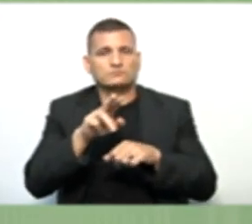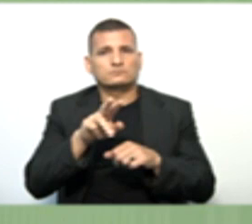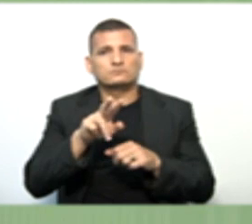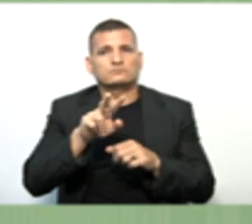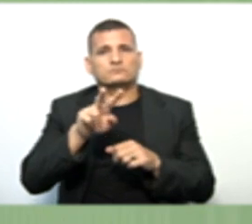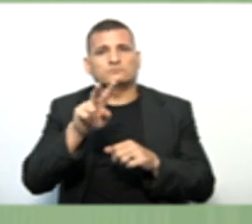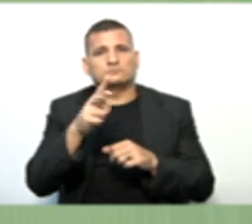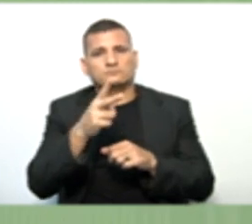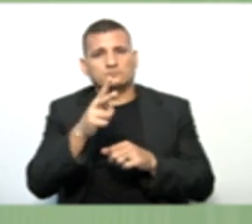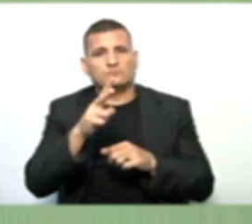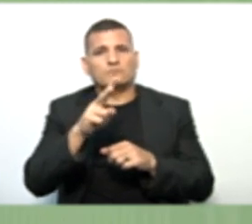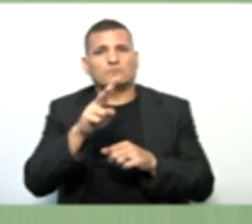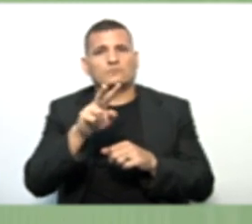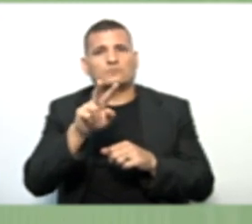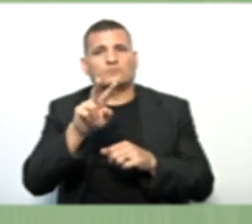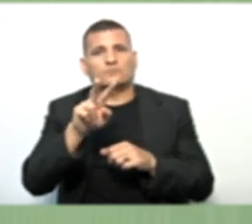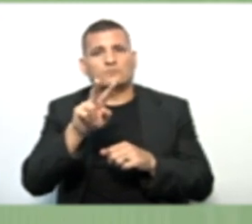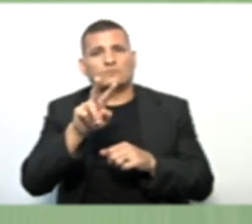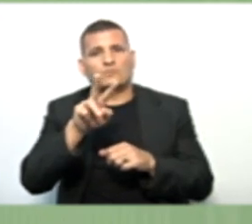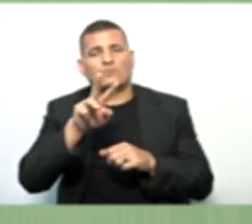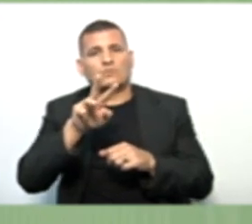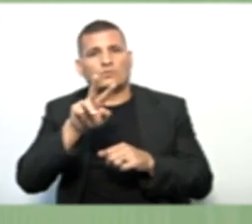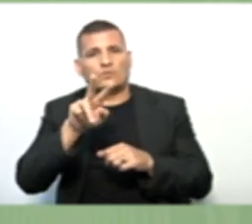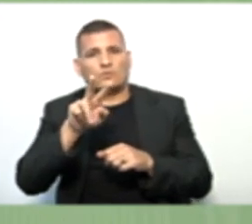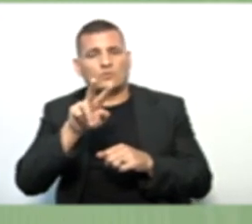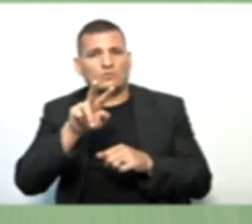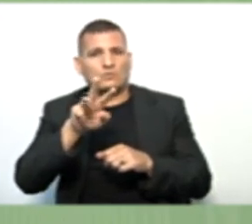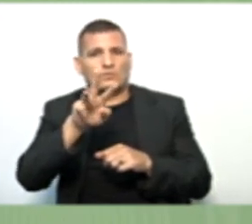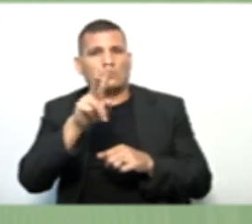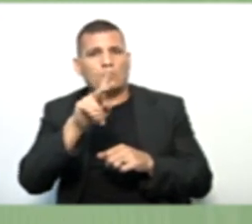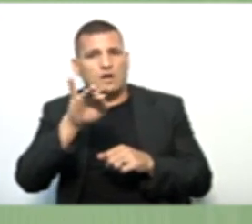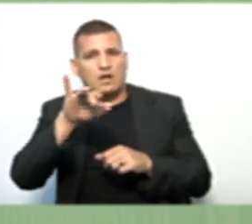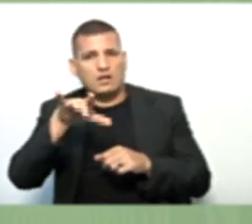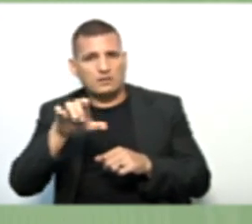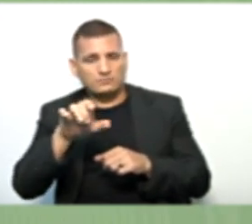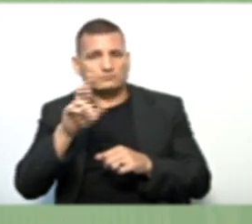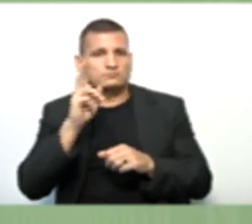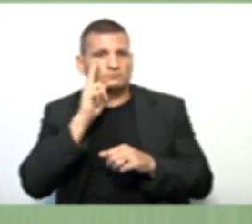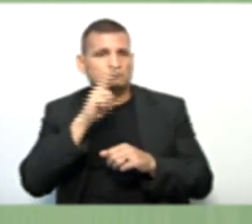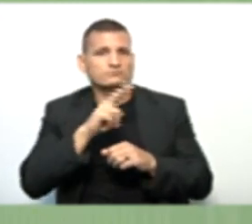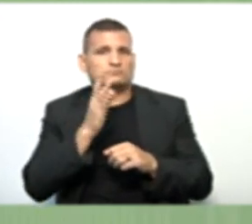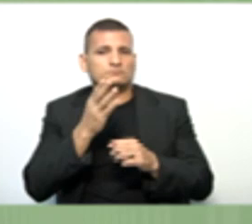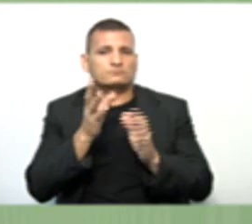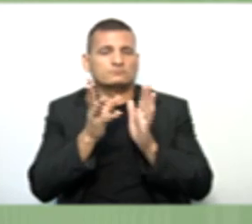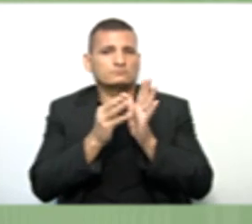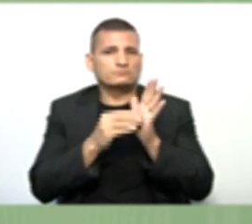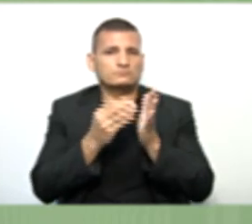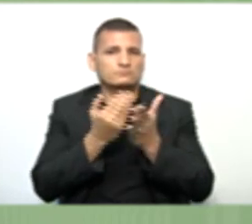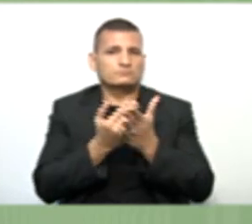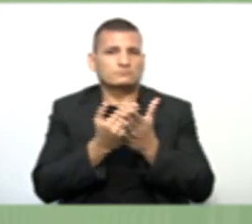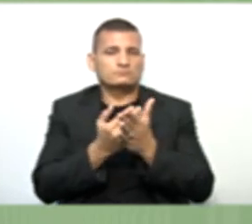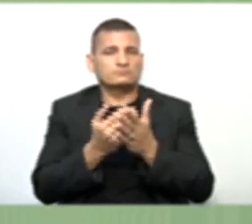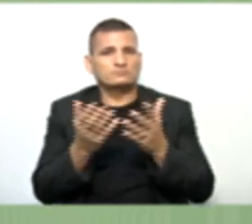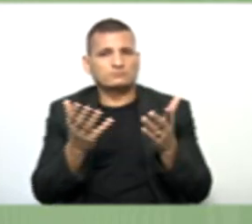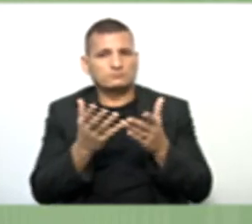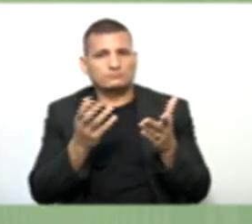Então, e para descobrir se o número é positivo ou negativo, nós já vimos, né, que foi o conteúdo estudado na aula de hoje nos